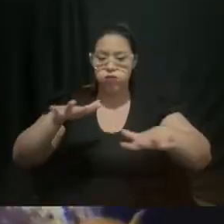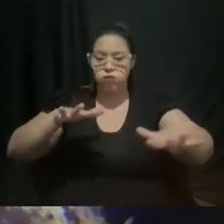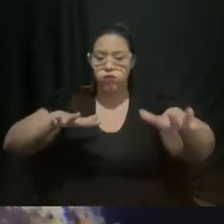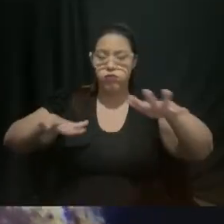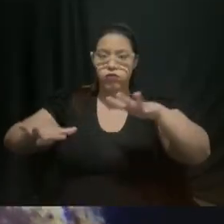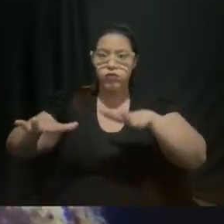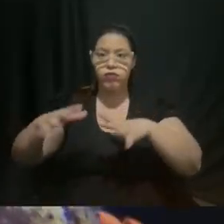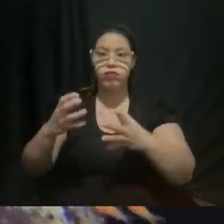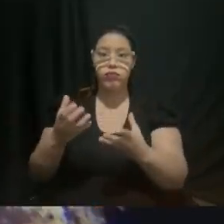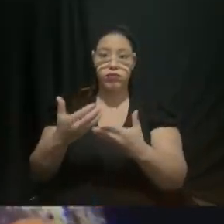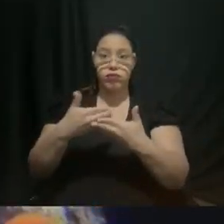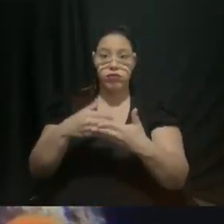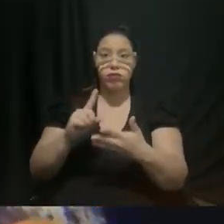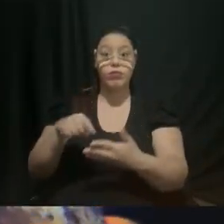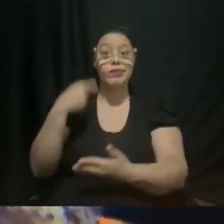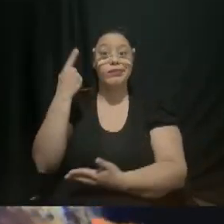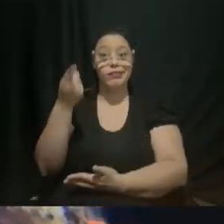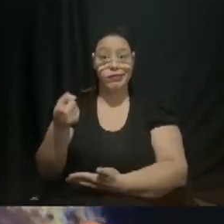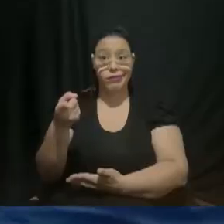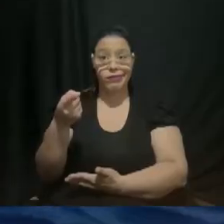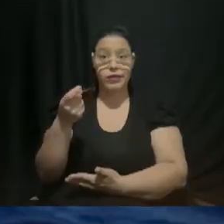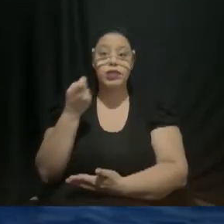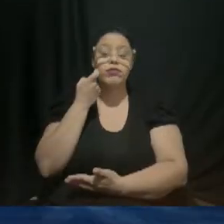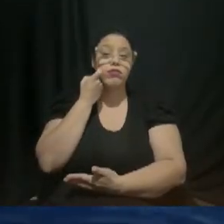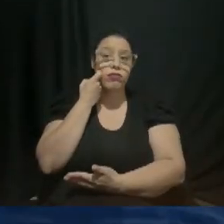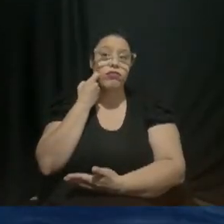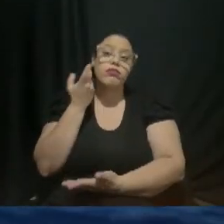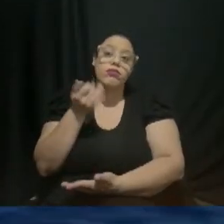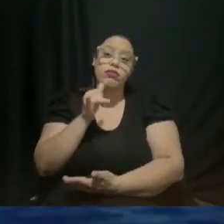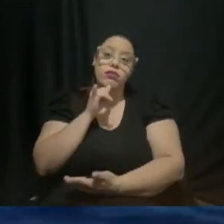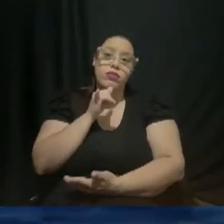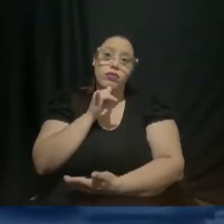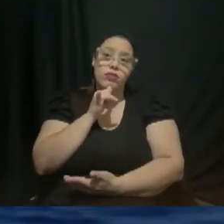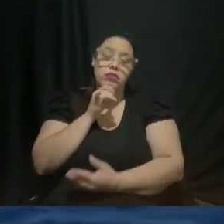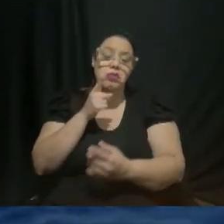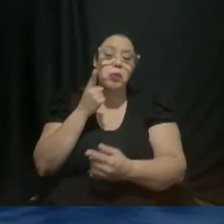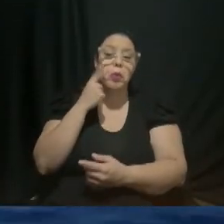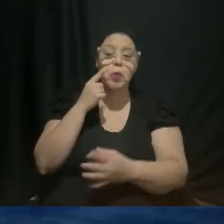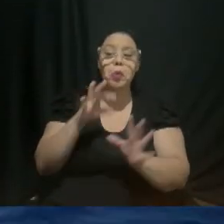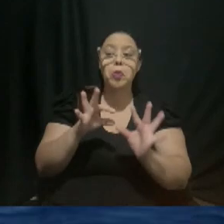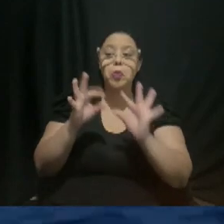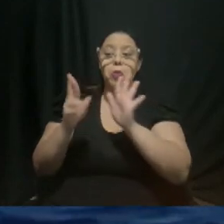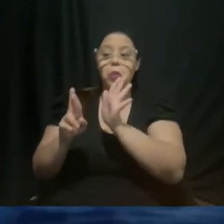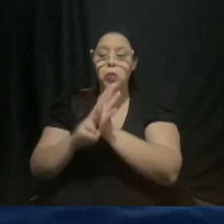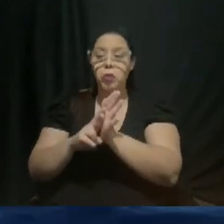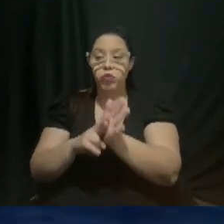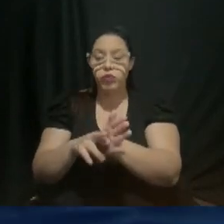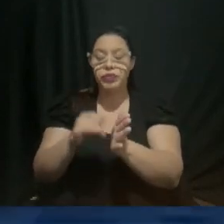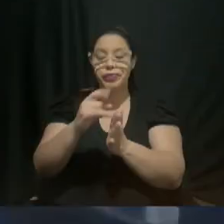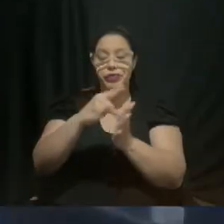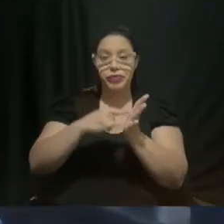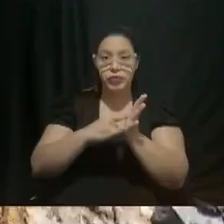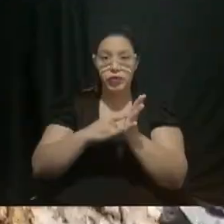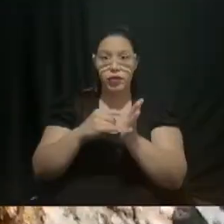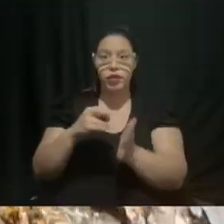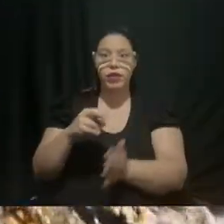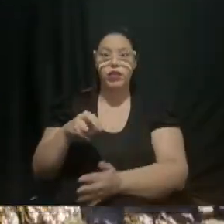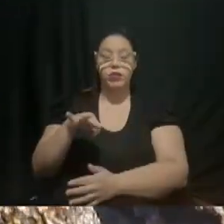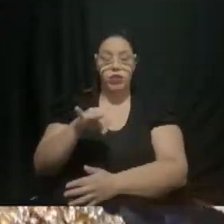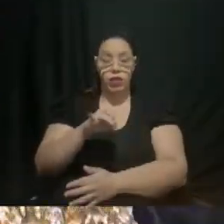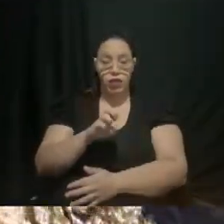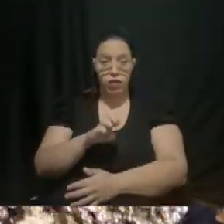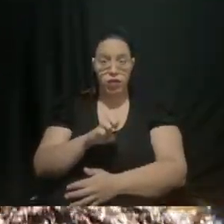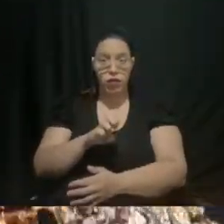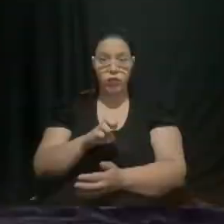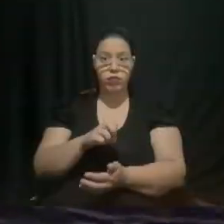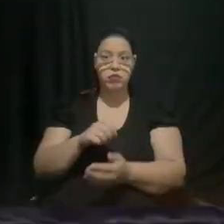outras espécies como peixes. A observação publicada na revista Frontiers in Marine Science é de pesquisadores da